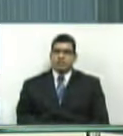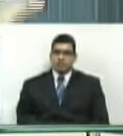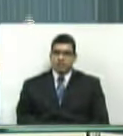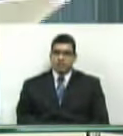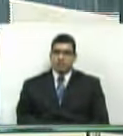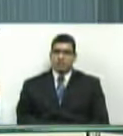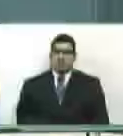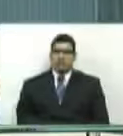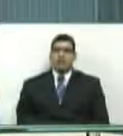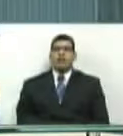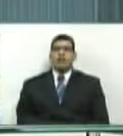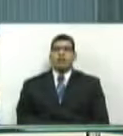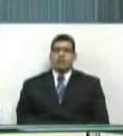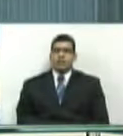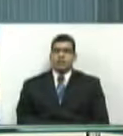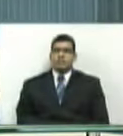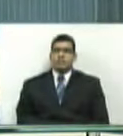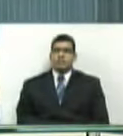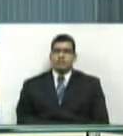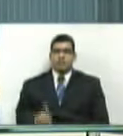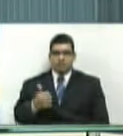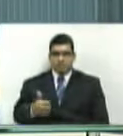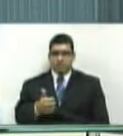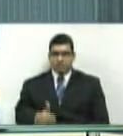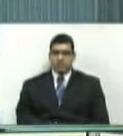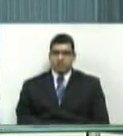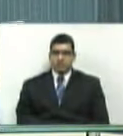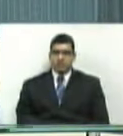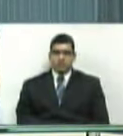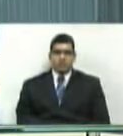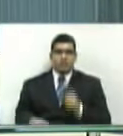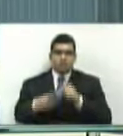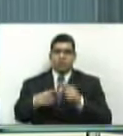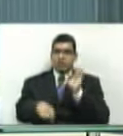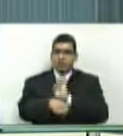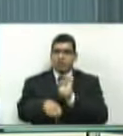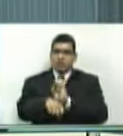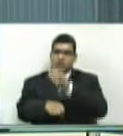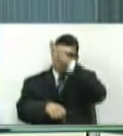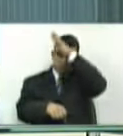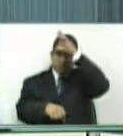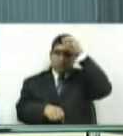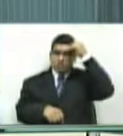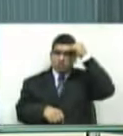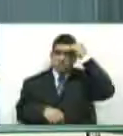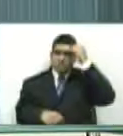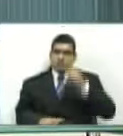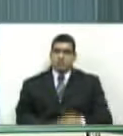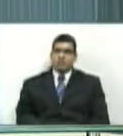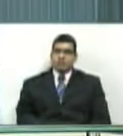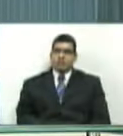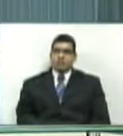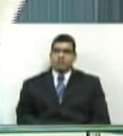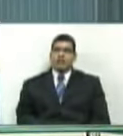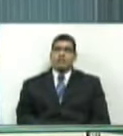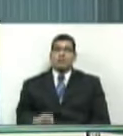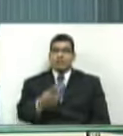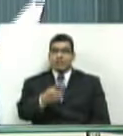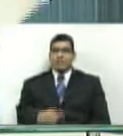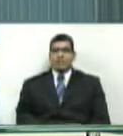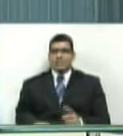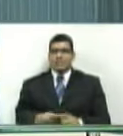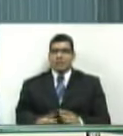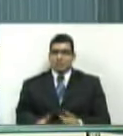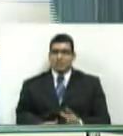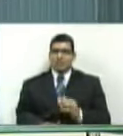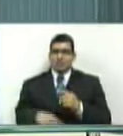uma menina com o nome de José. Porque o Estado do Amazonas pegou um ente que é